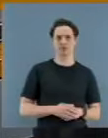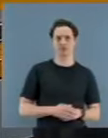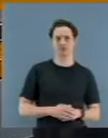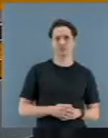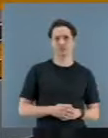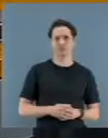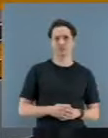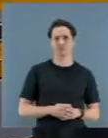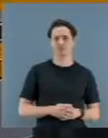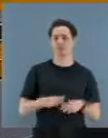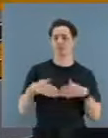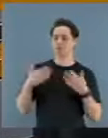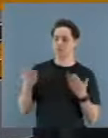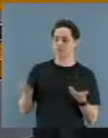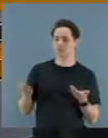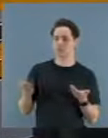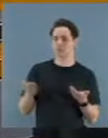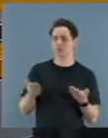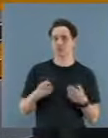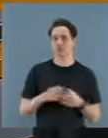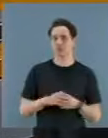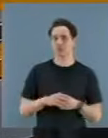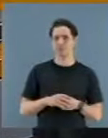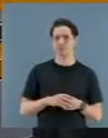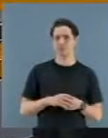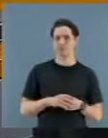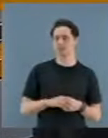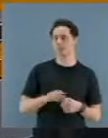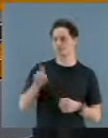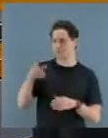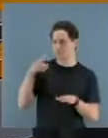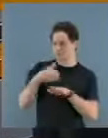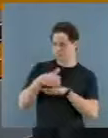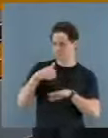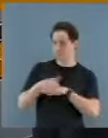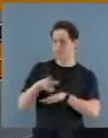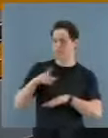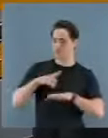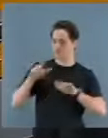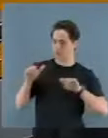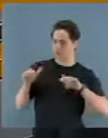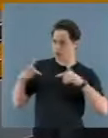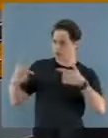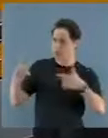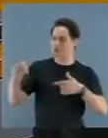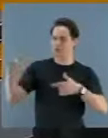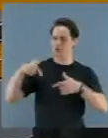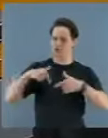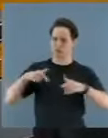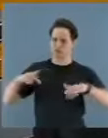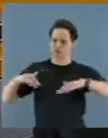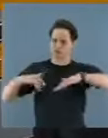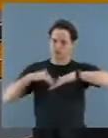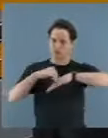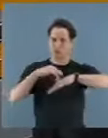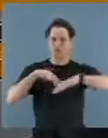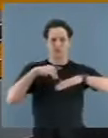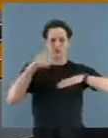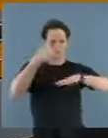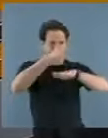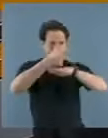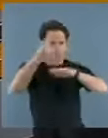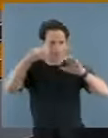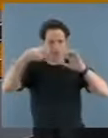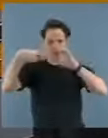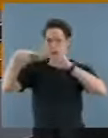nem mais precisar caracterizar que o senhor participou dos atos golpistas, subiu rampa, fez vídeo e achou o máximo, achou